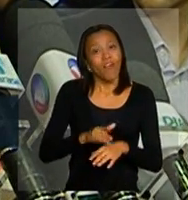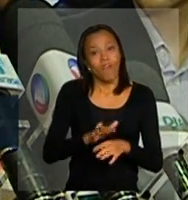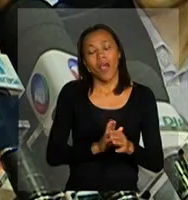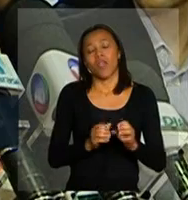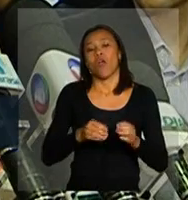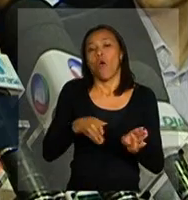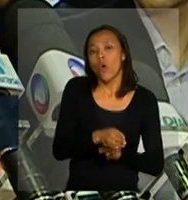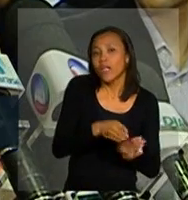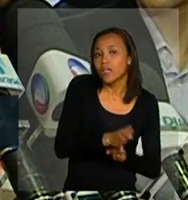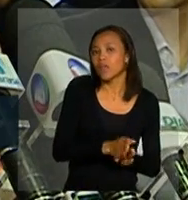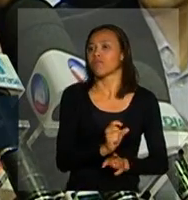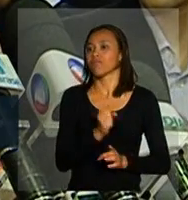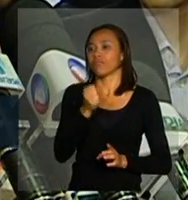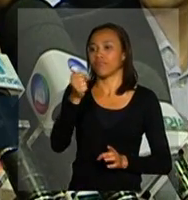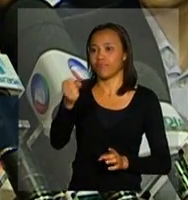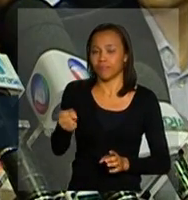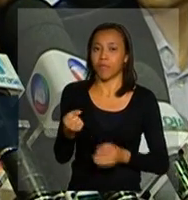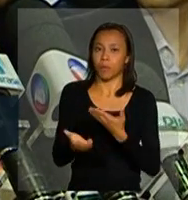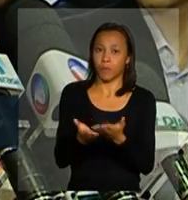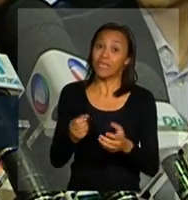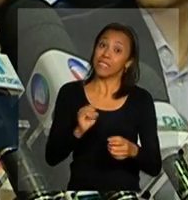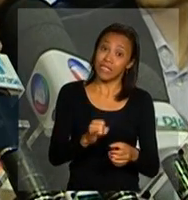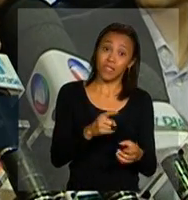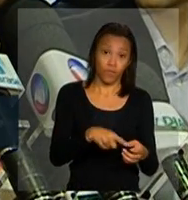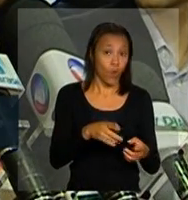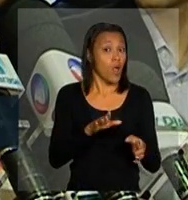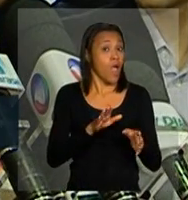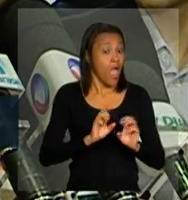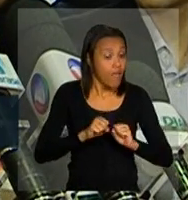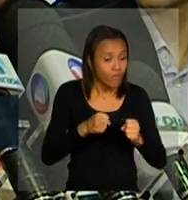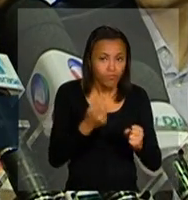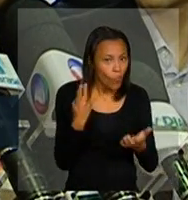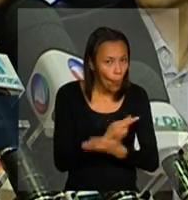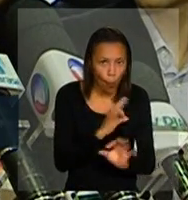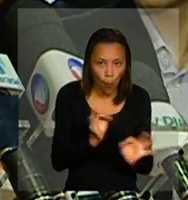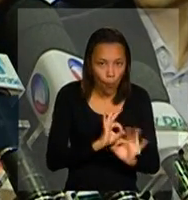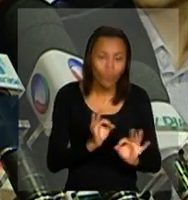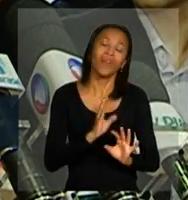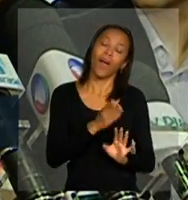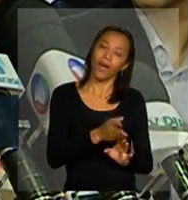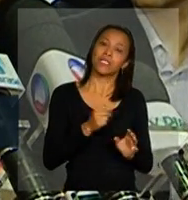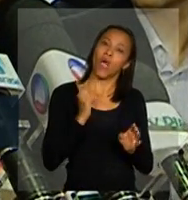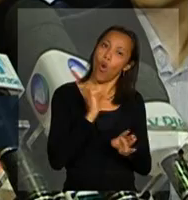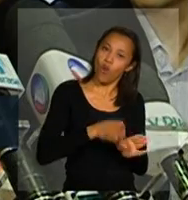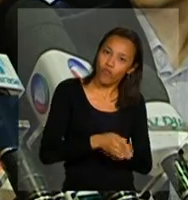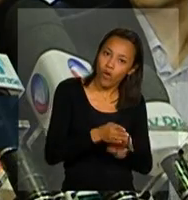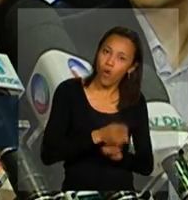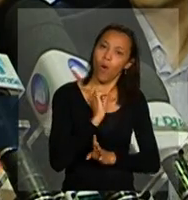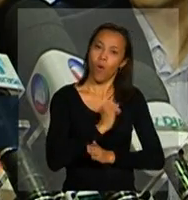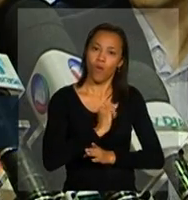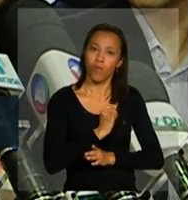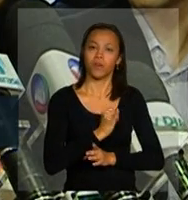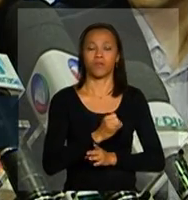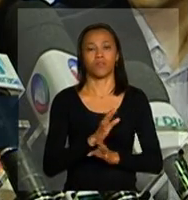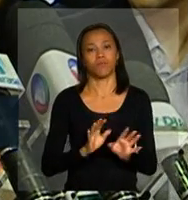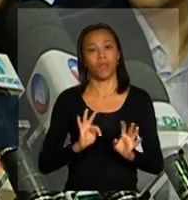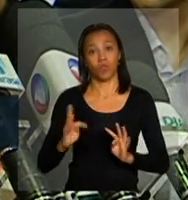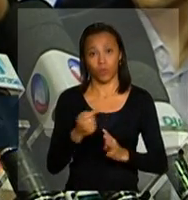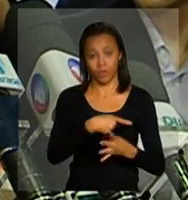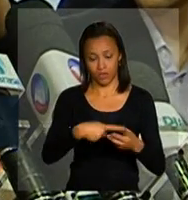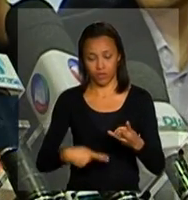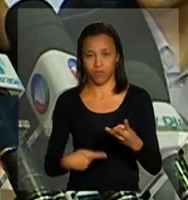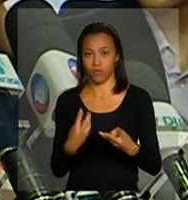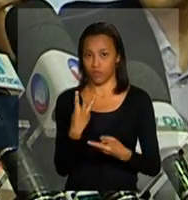Se der negativo, reforçar as ações de prevenção, tanto para HIV/AIDS, quanto para a sífilis, quanto para as hepatites virais. O número